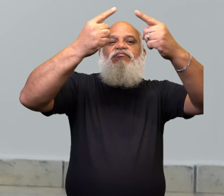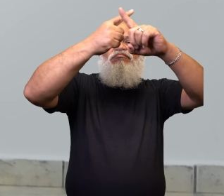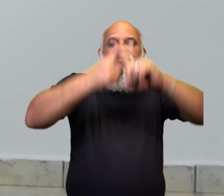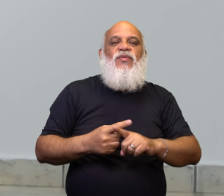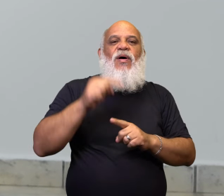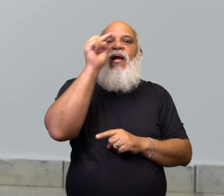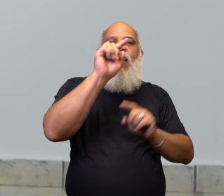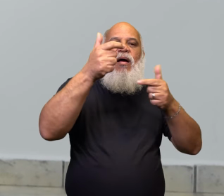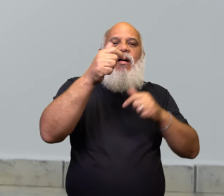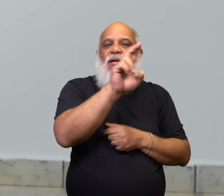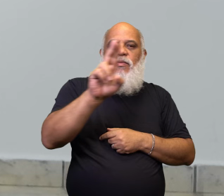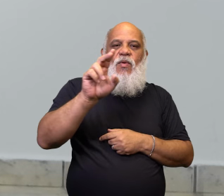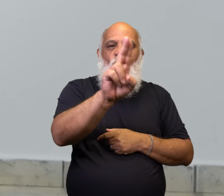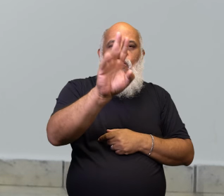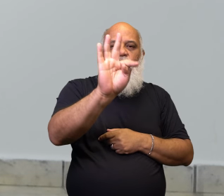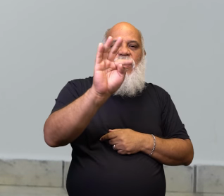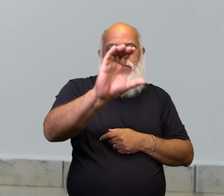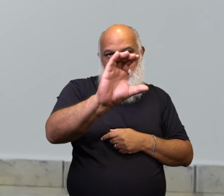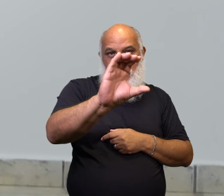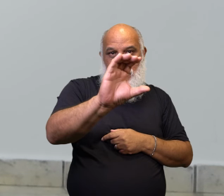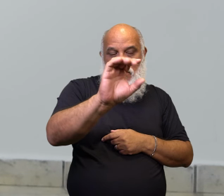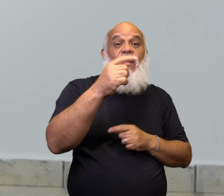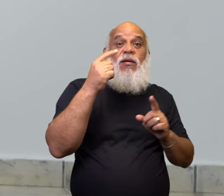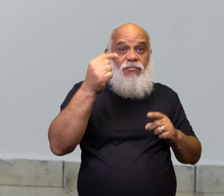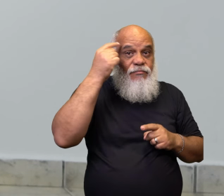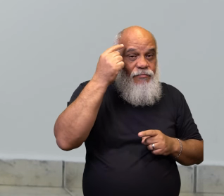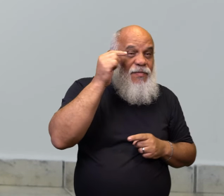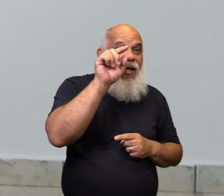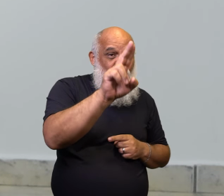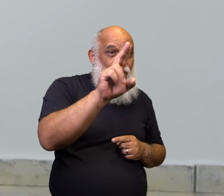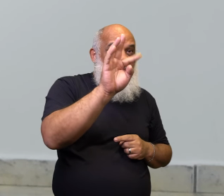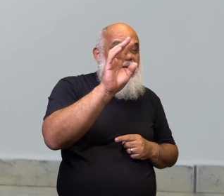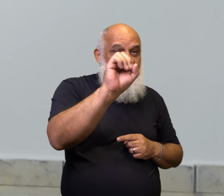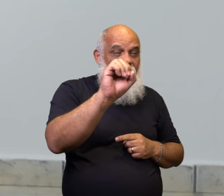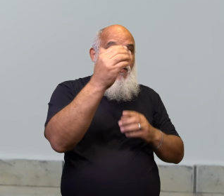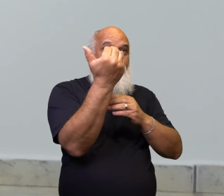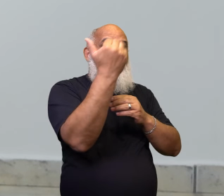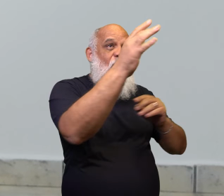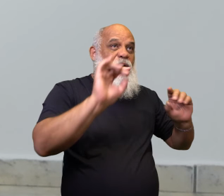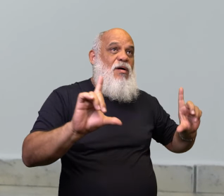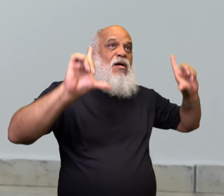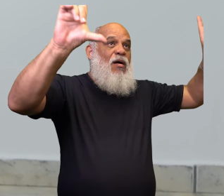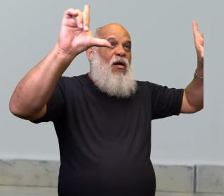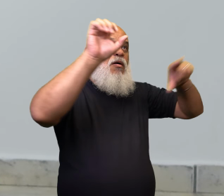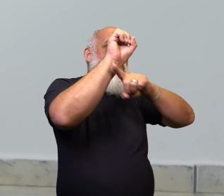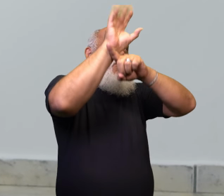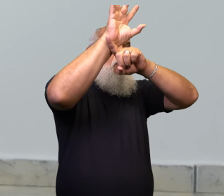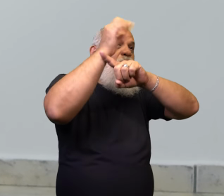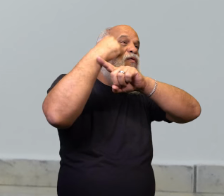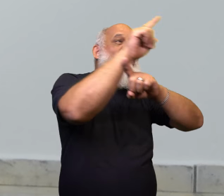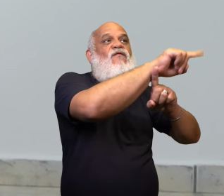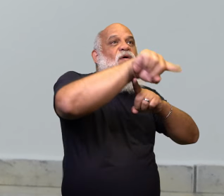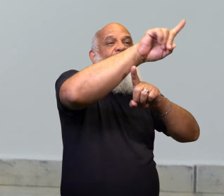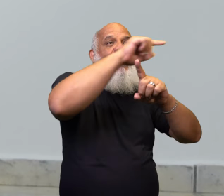PC. Pra vocês verem, olha só, vocês verem lá no PC. Cara, era uma multidão de pessoas do